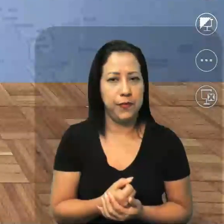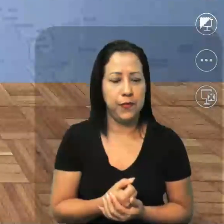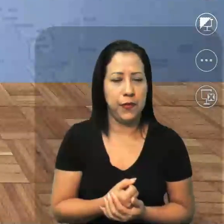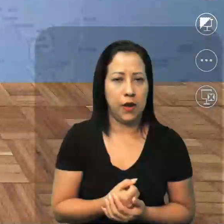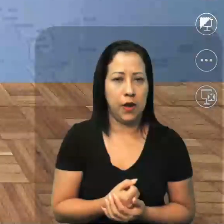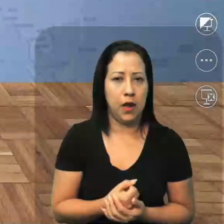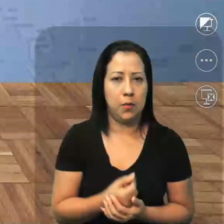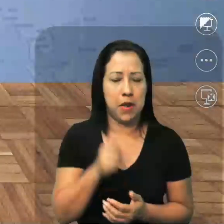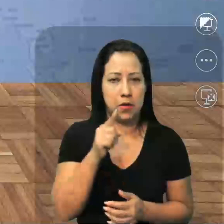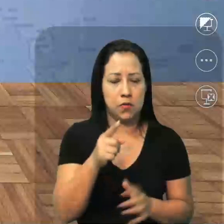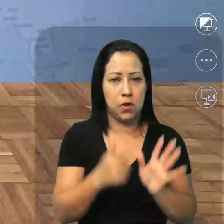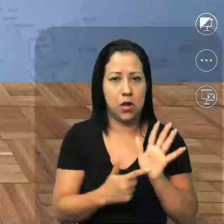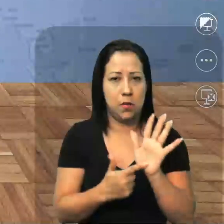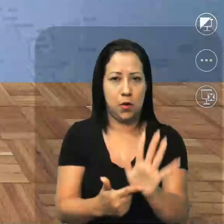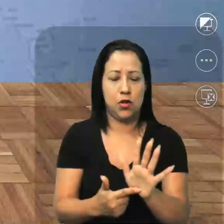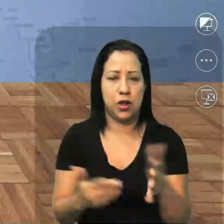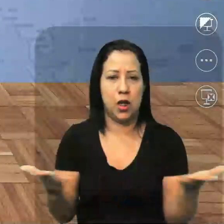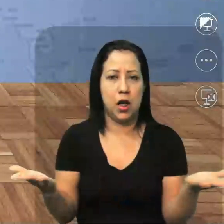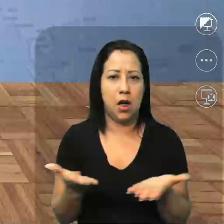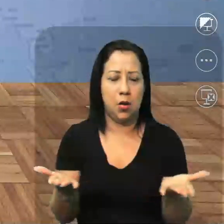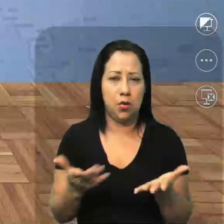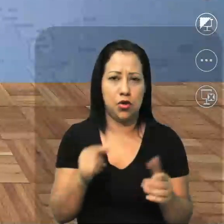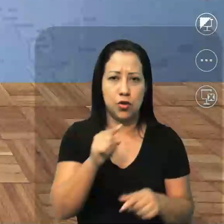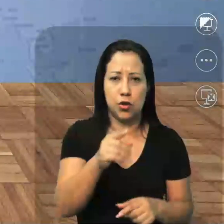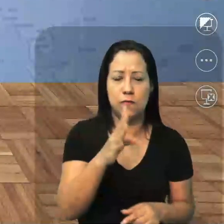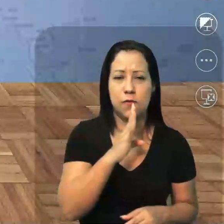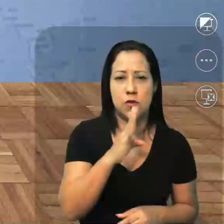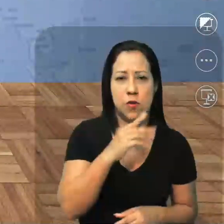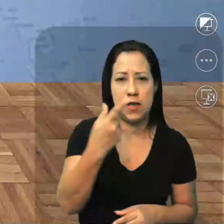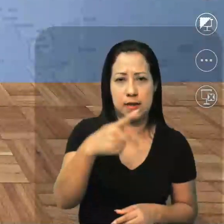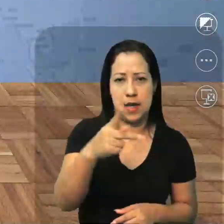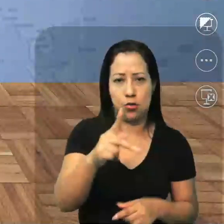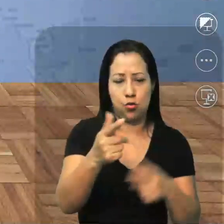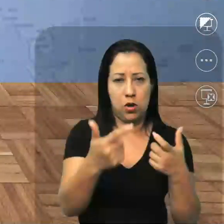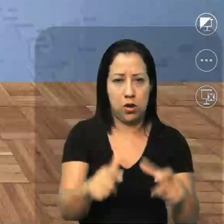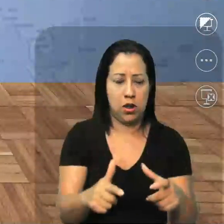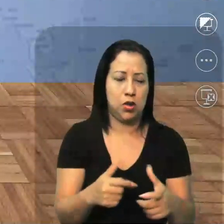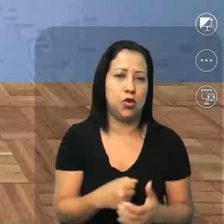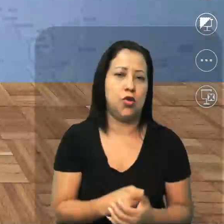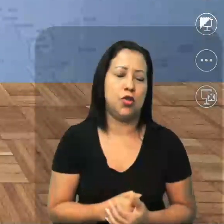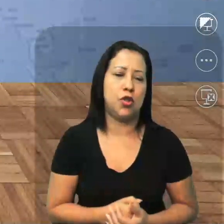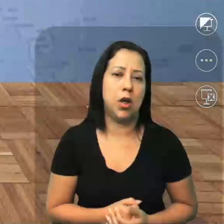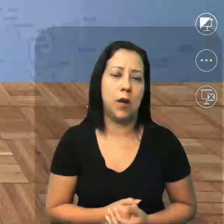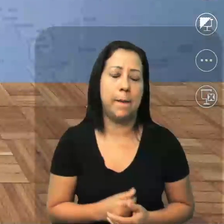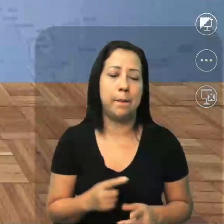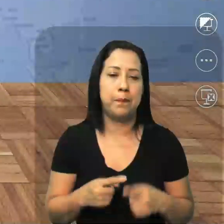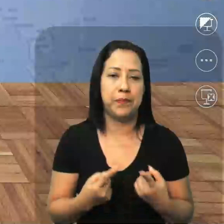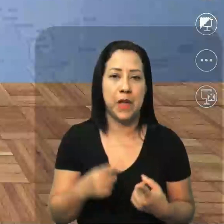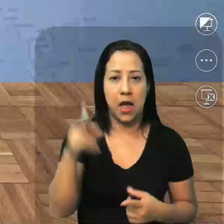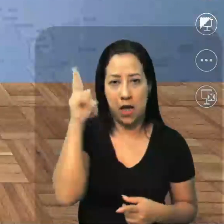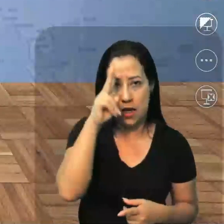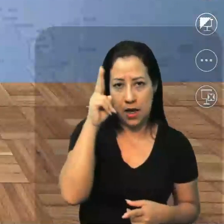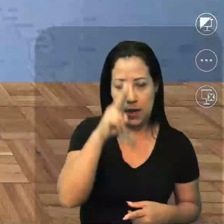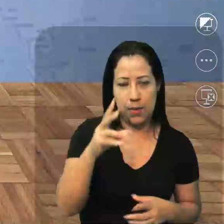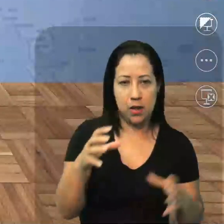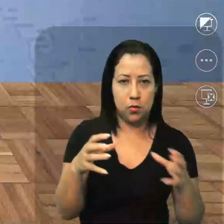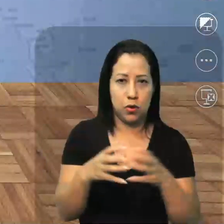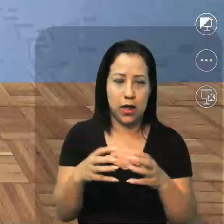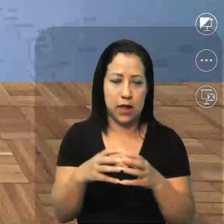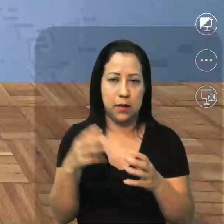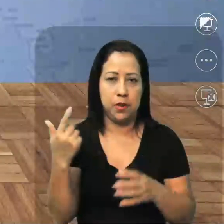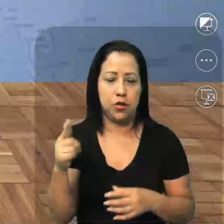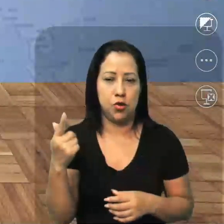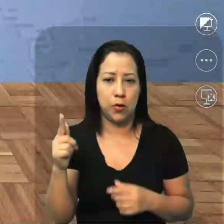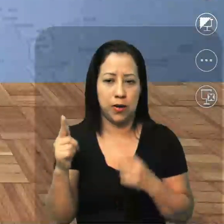realidade o que você conhece na sua região. Lembrando de que nós, da equipe de Geografia,